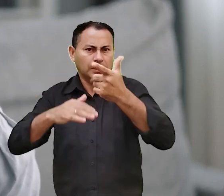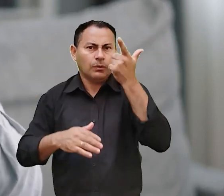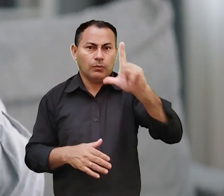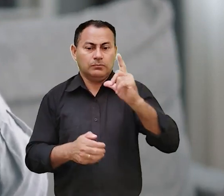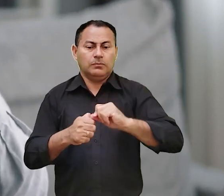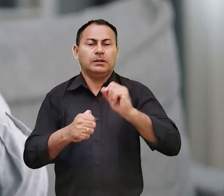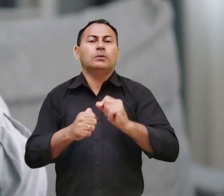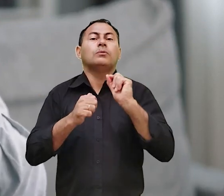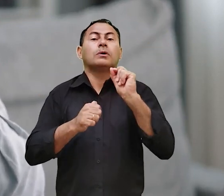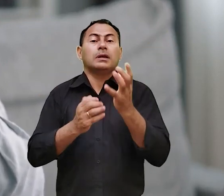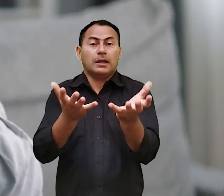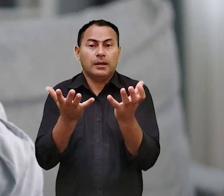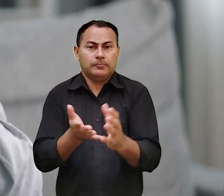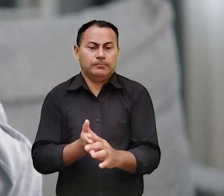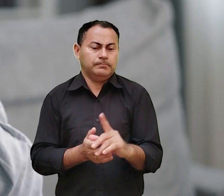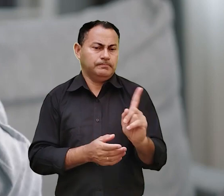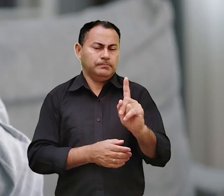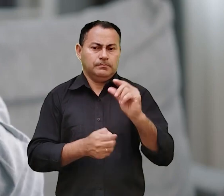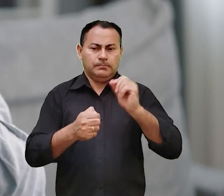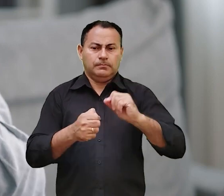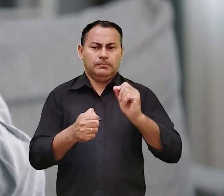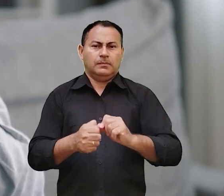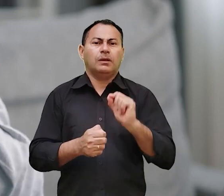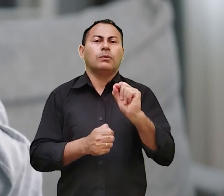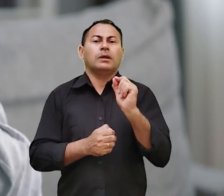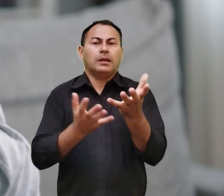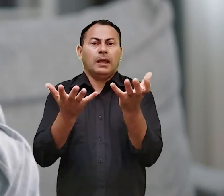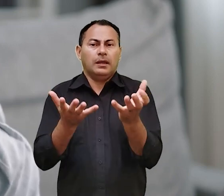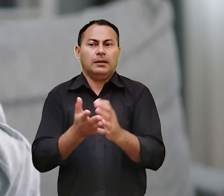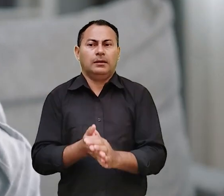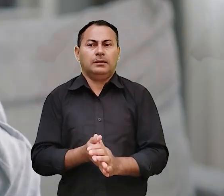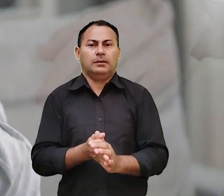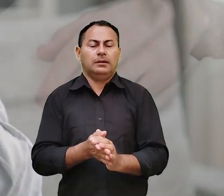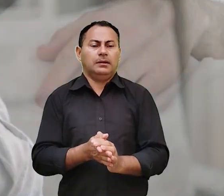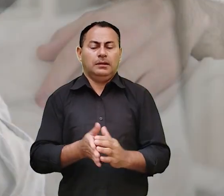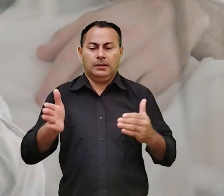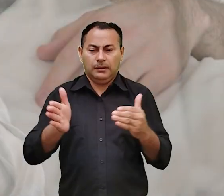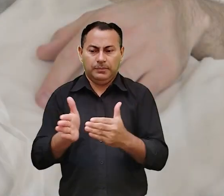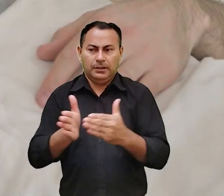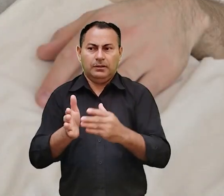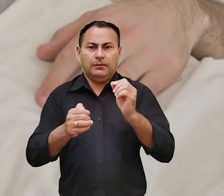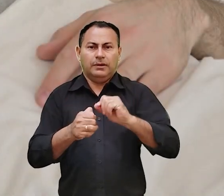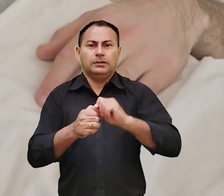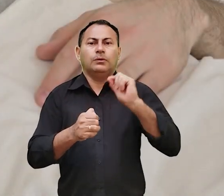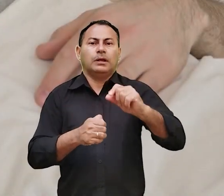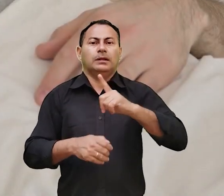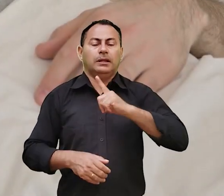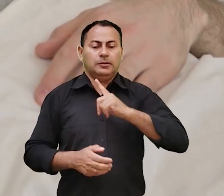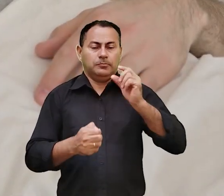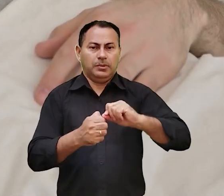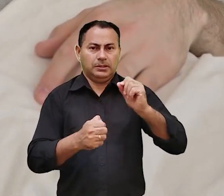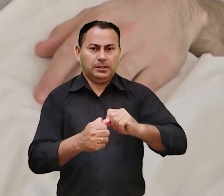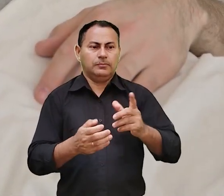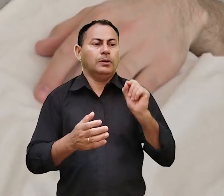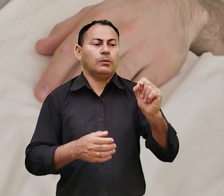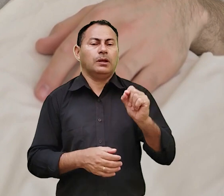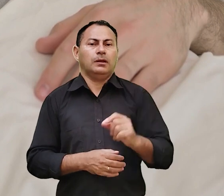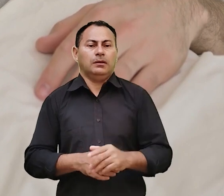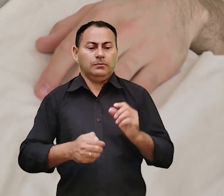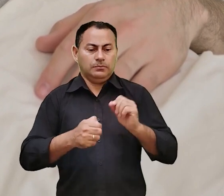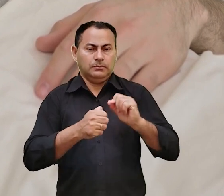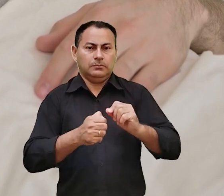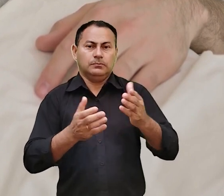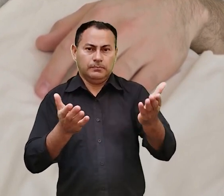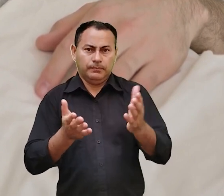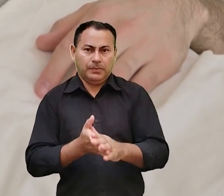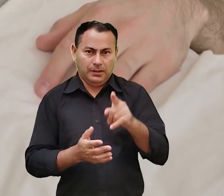preso e não consegue fazer o que quer, se você não está fazendo o que quer, antes se limita a fazer aquilo que tem que fazer, aquilo que